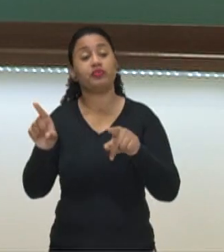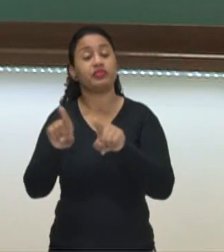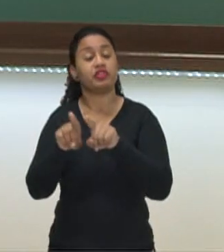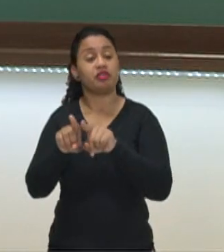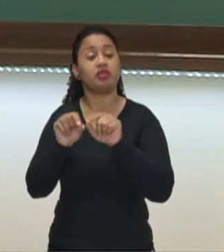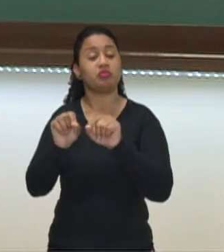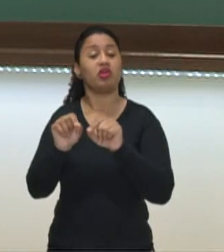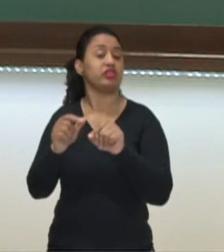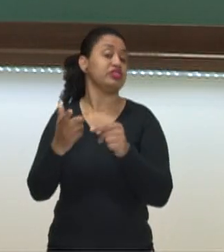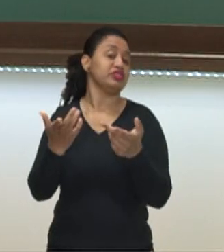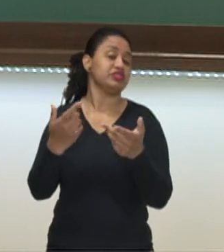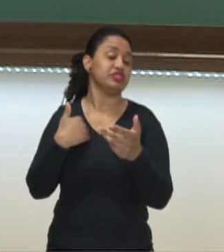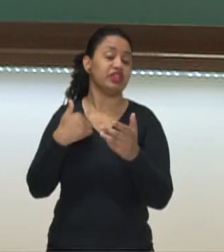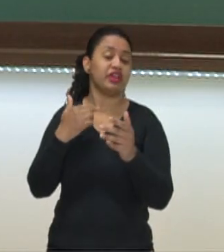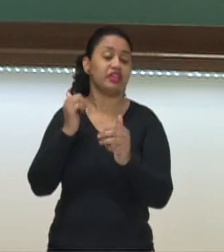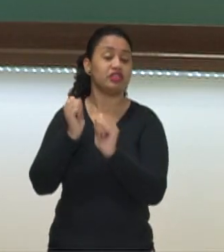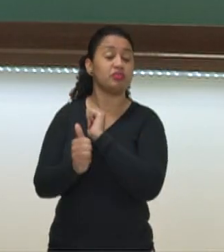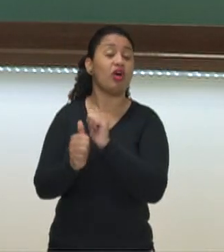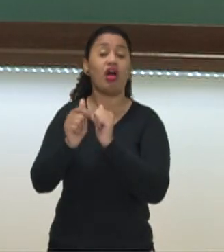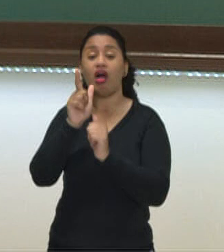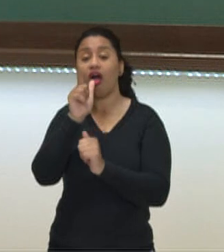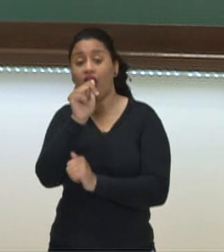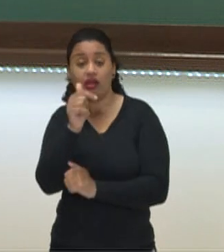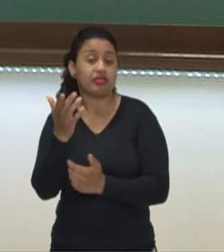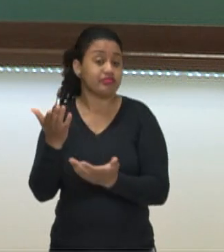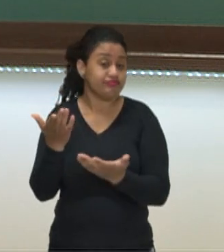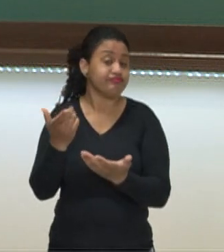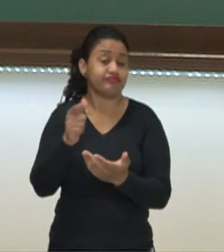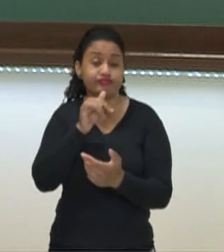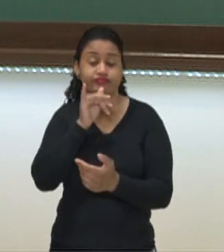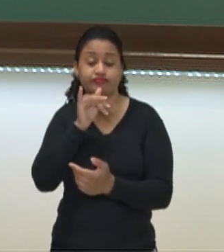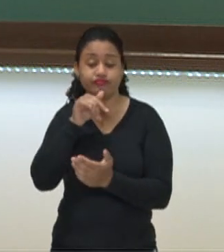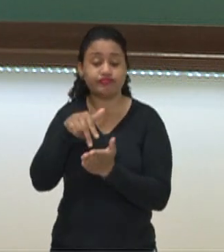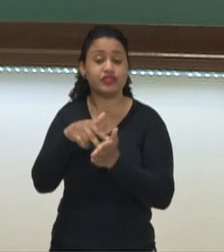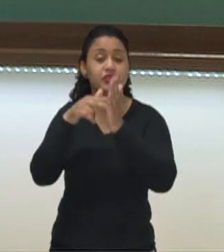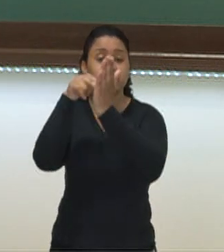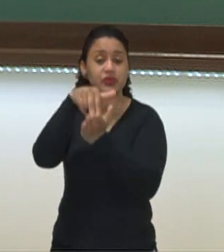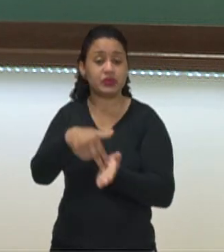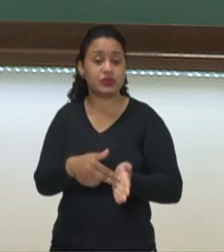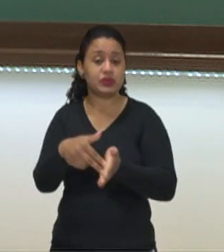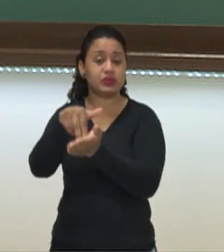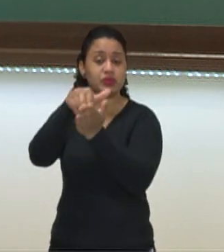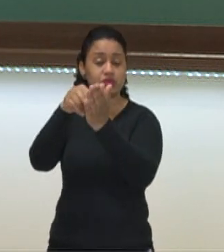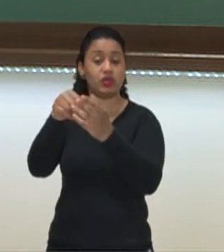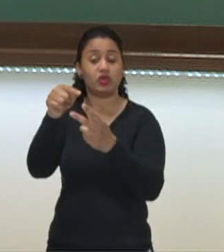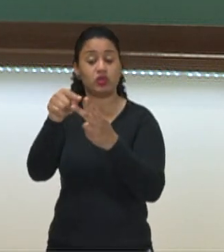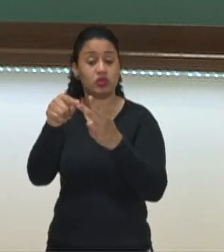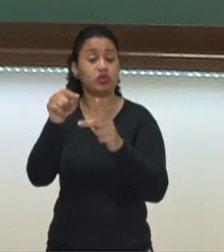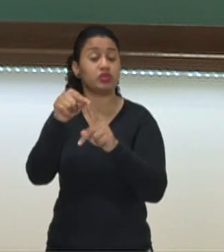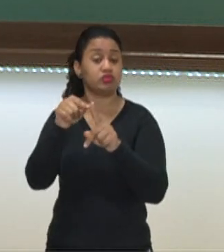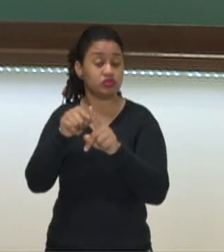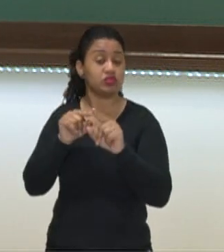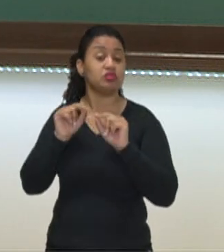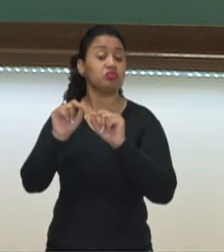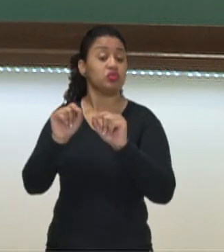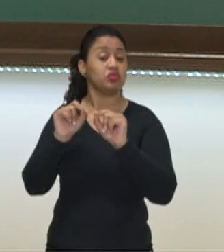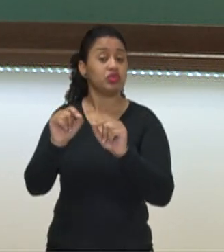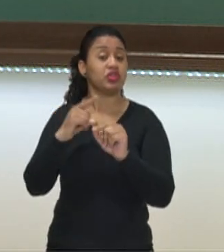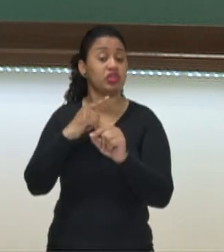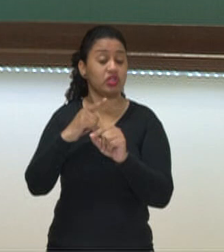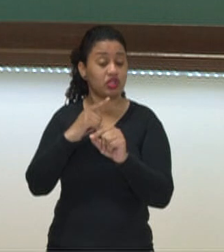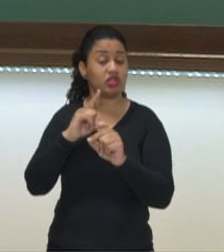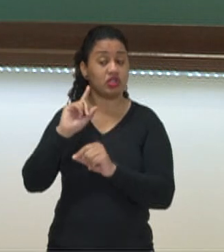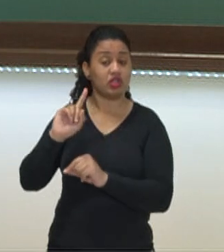ser esportes de aventura aquáticos, como, por exemplo, o surf. Duas modalidades, inclusive, que vão estar presentes